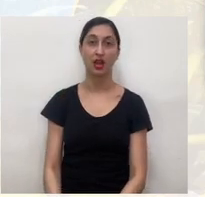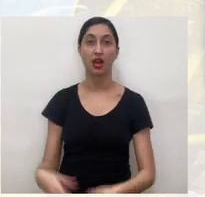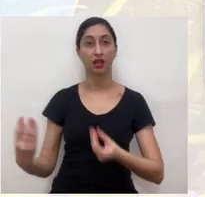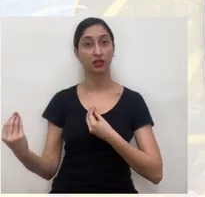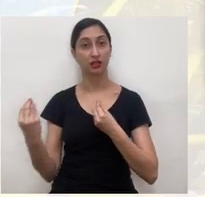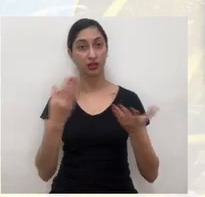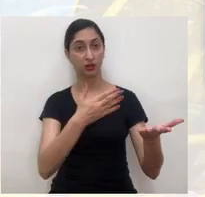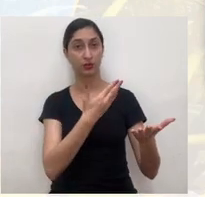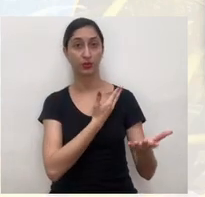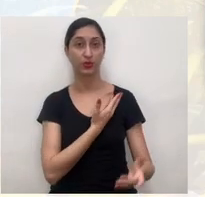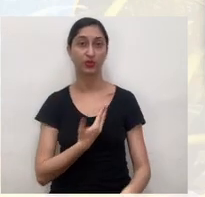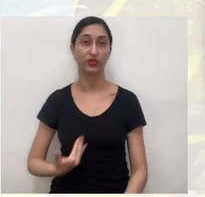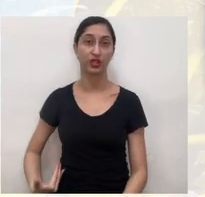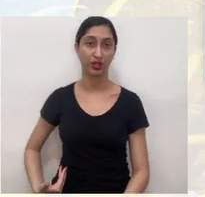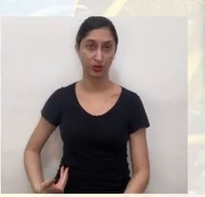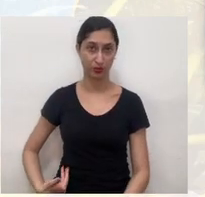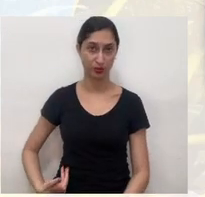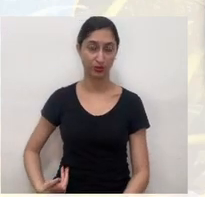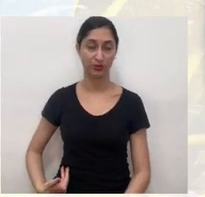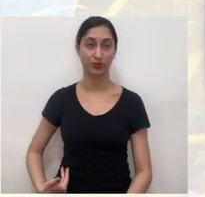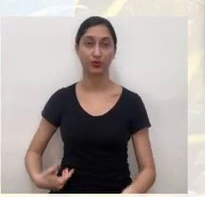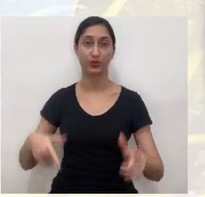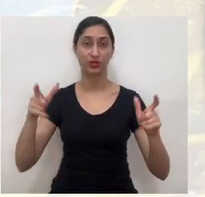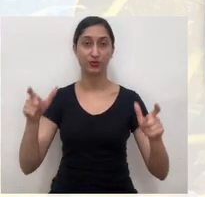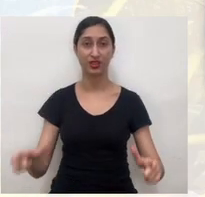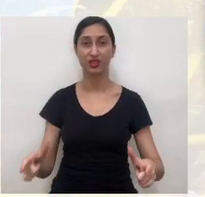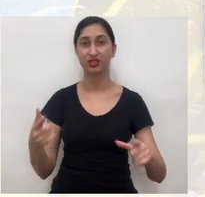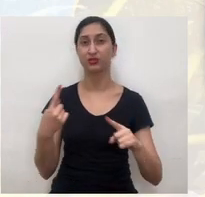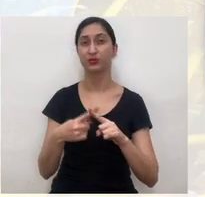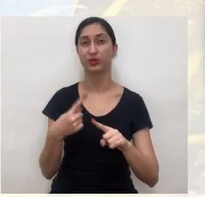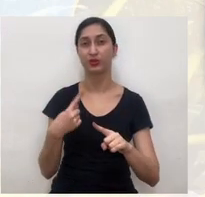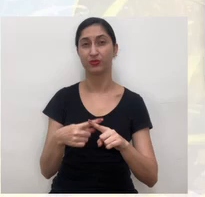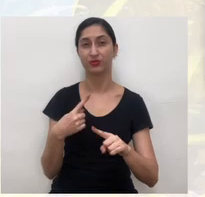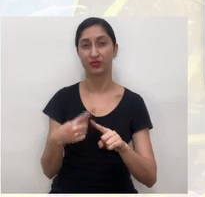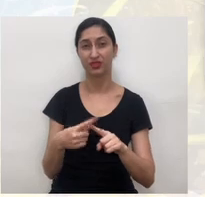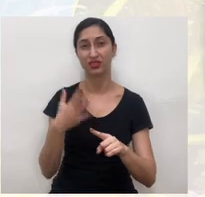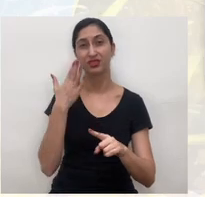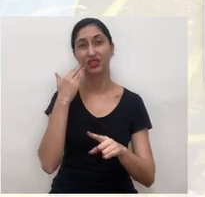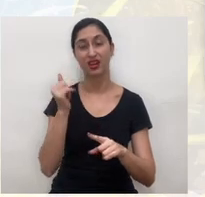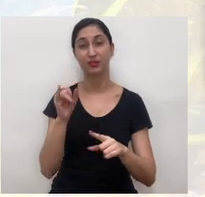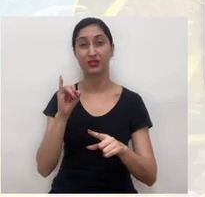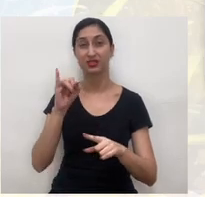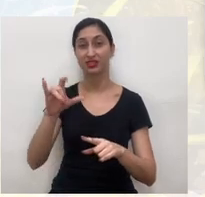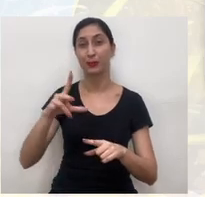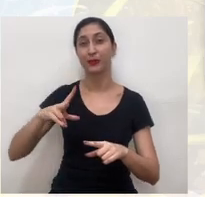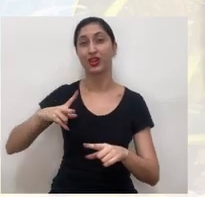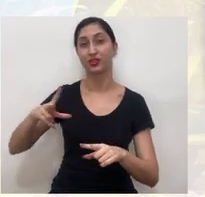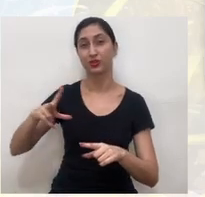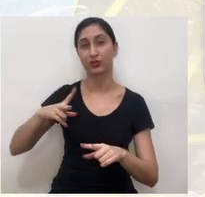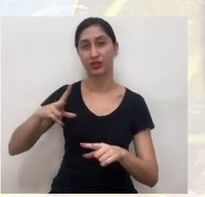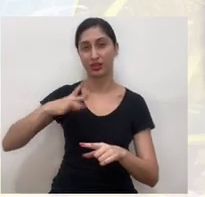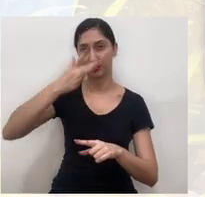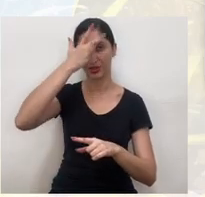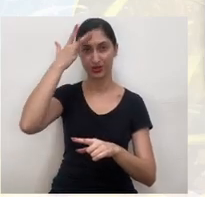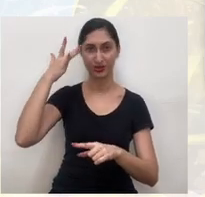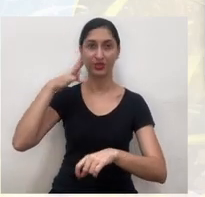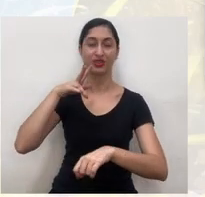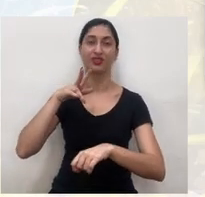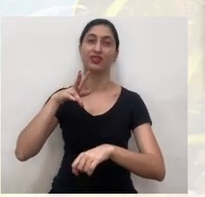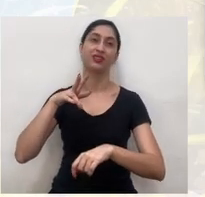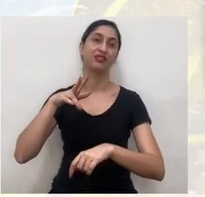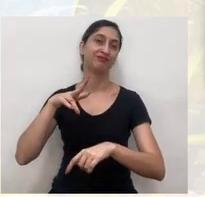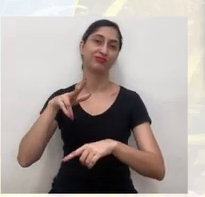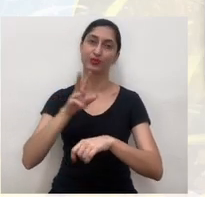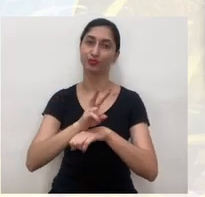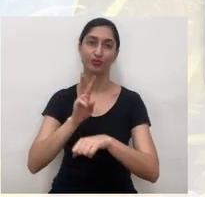havia possibilidade do sítio em mãos particulares ser preservado, né? E